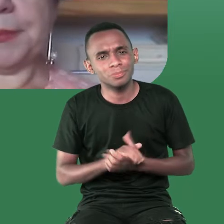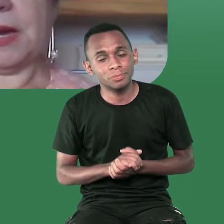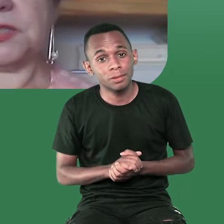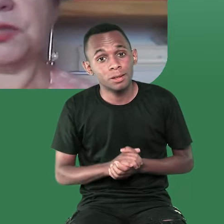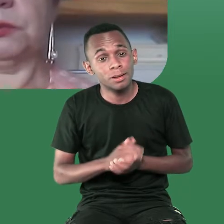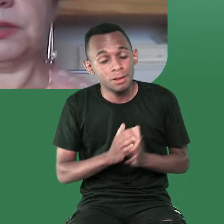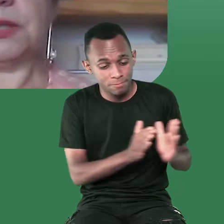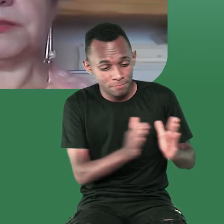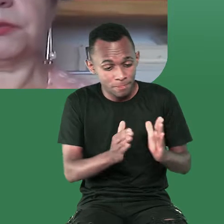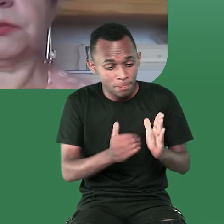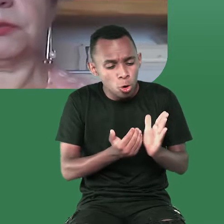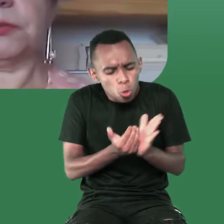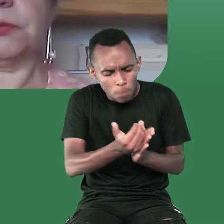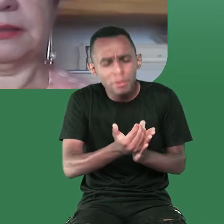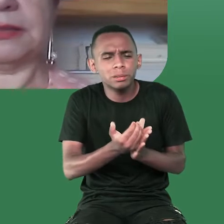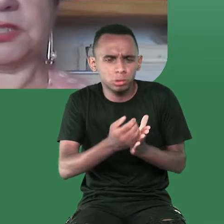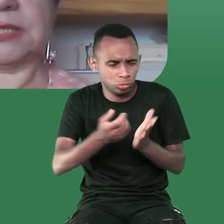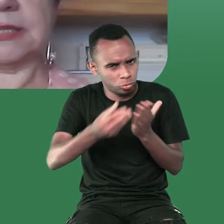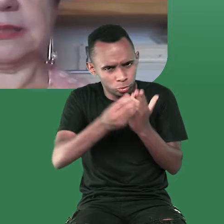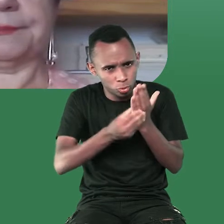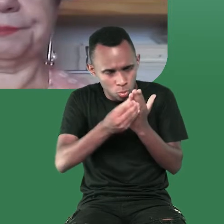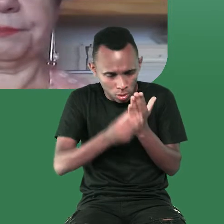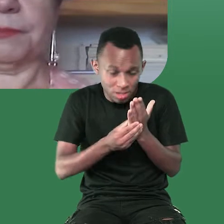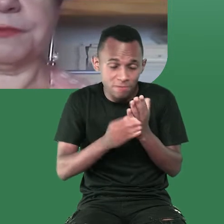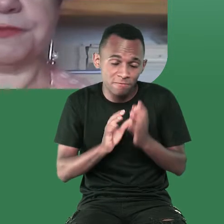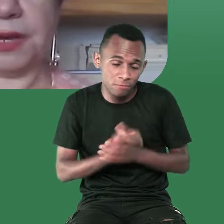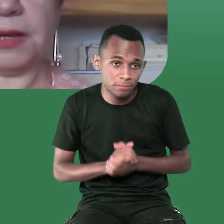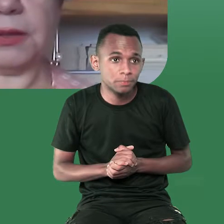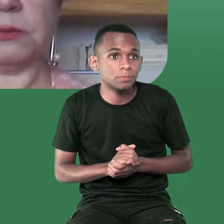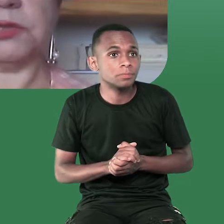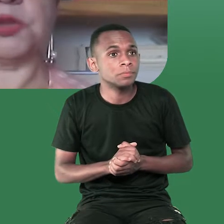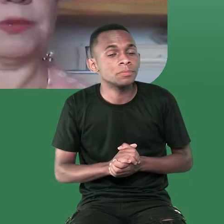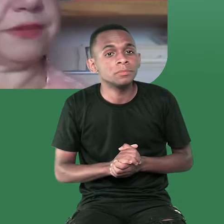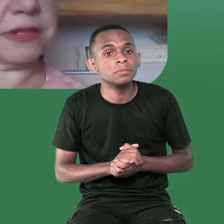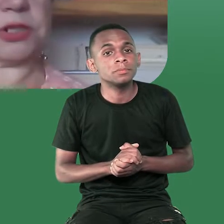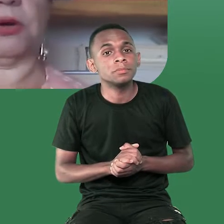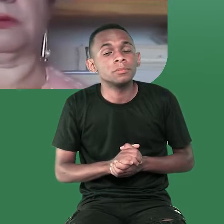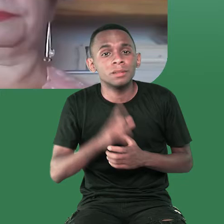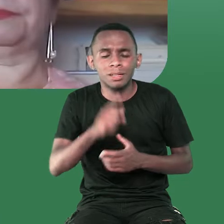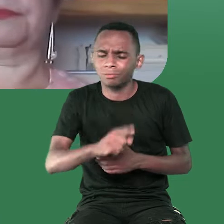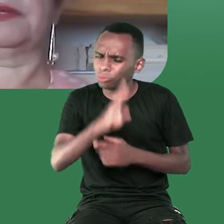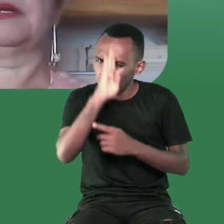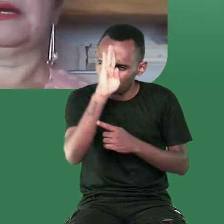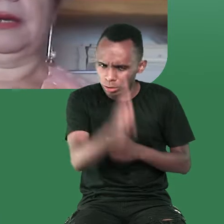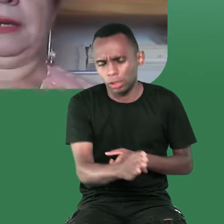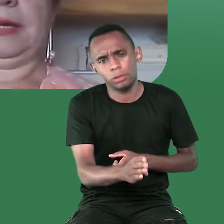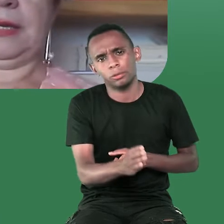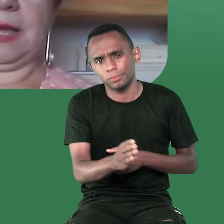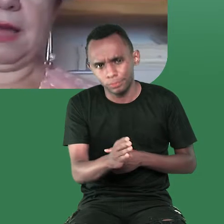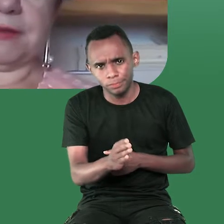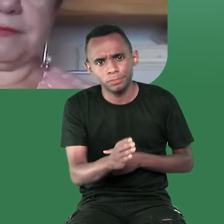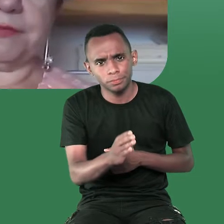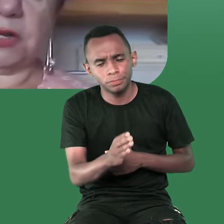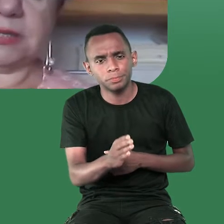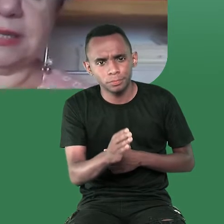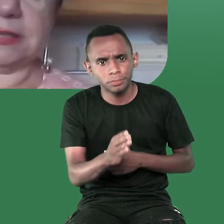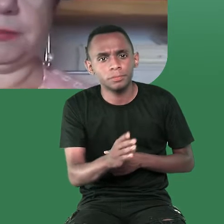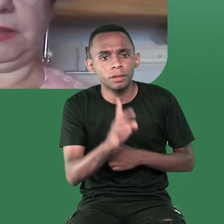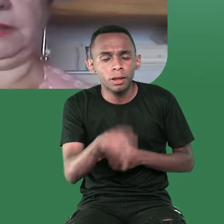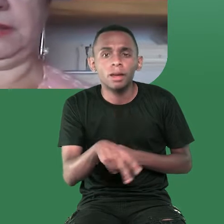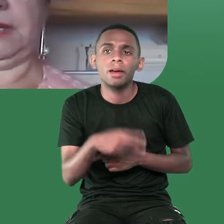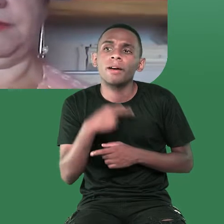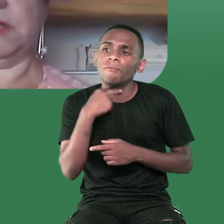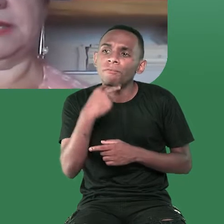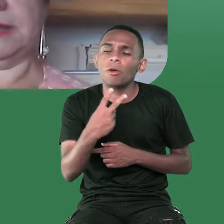a primeira parte do livro, Letícia, veio de uma vez só, que é a voz